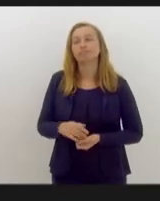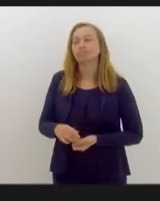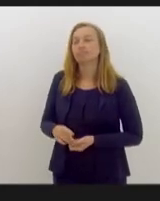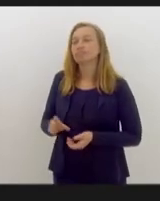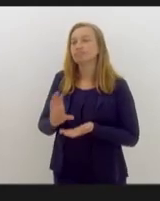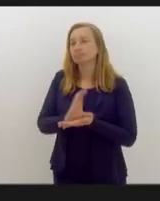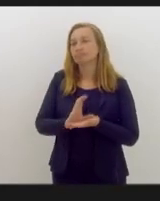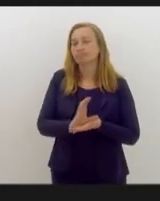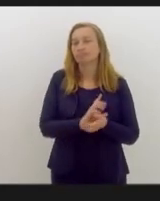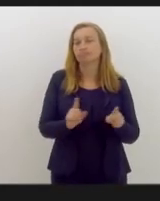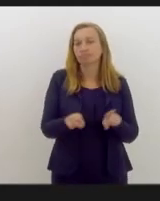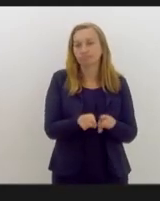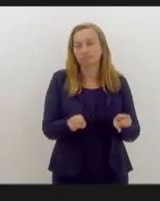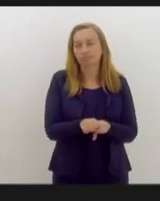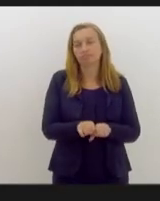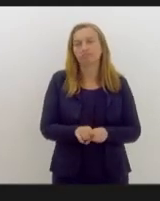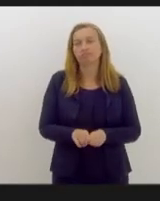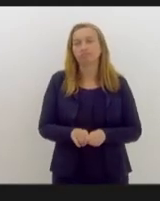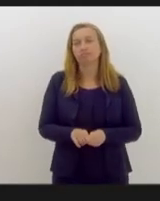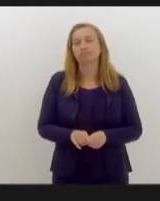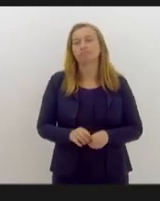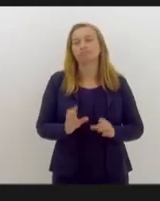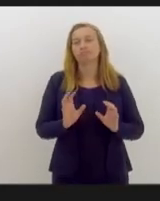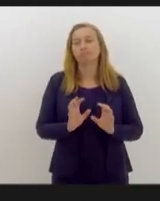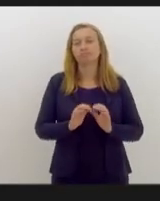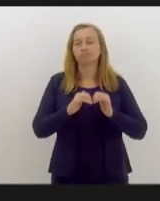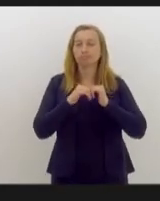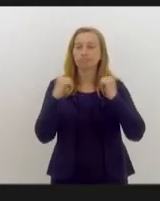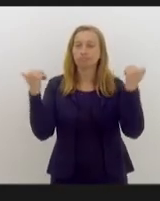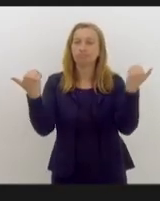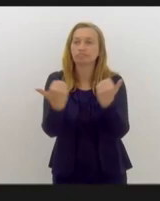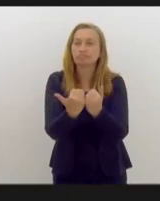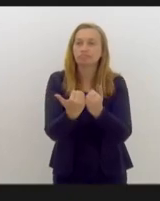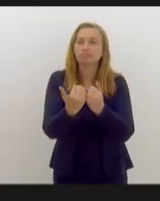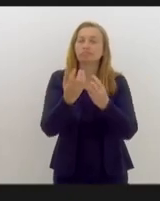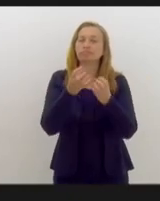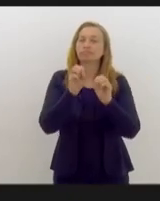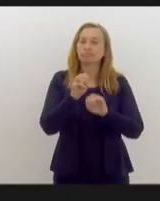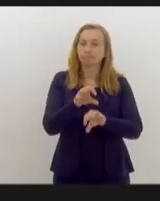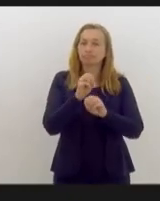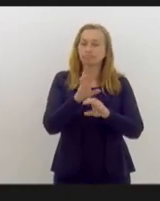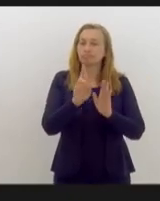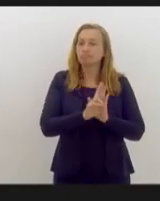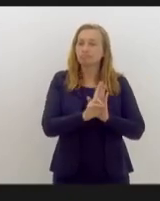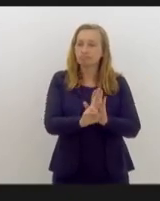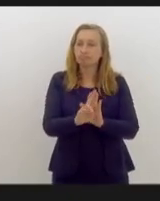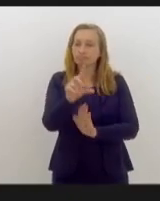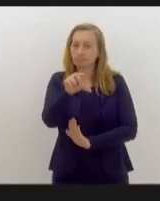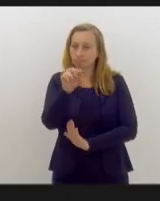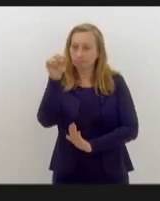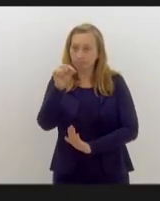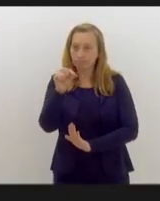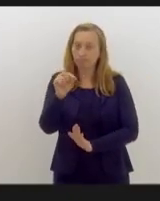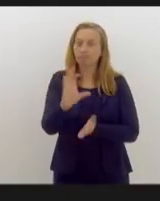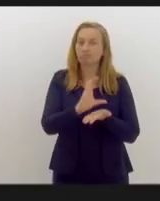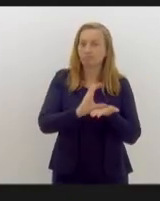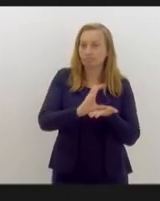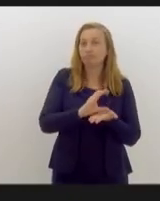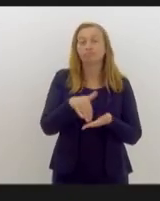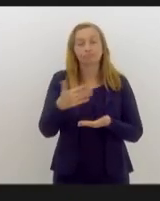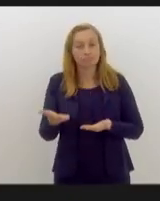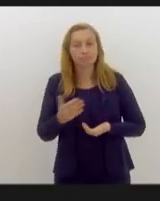Conselho também é que, a partir dos congressos de educação, nós temos representações eleitas para o Conselho.